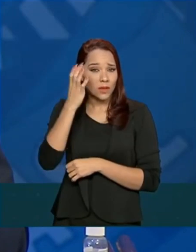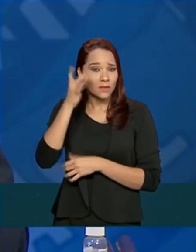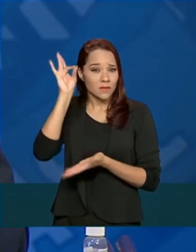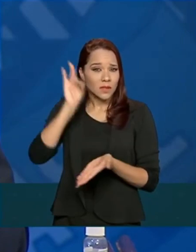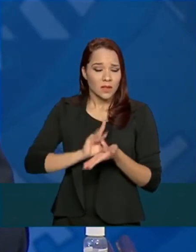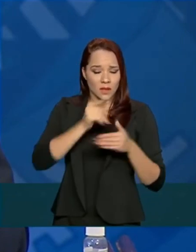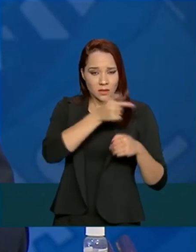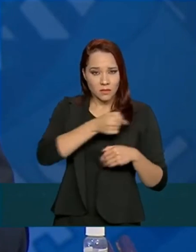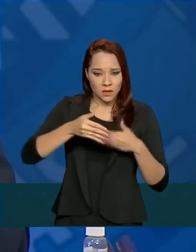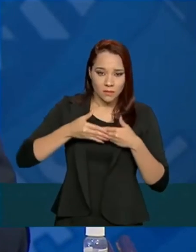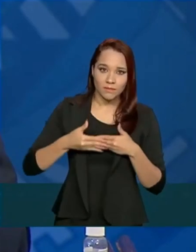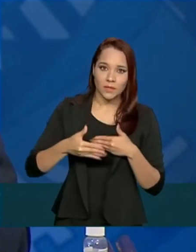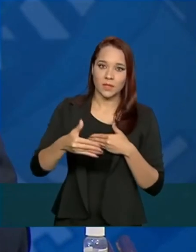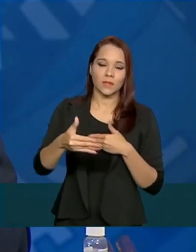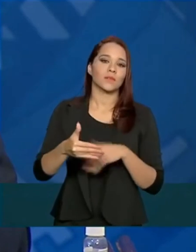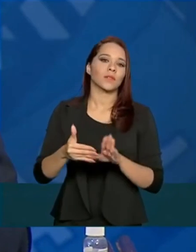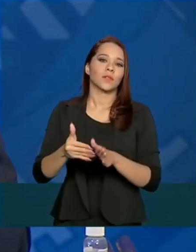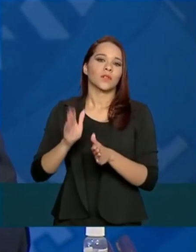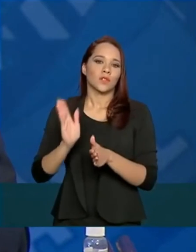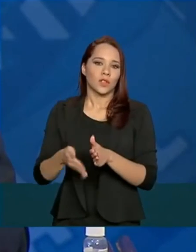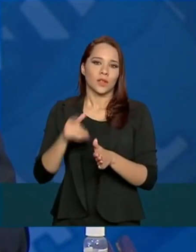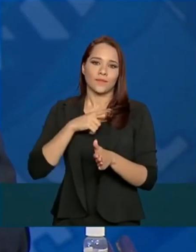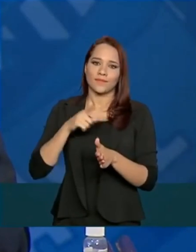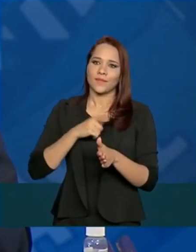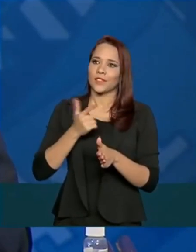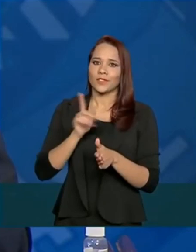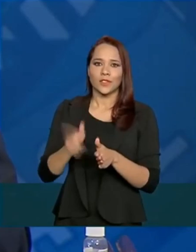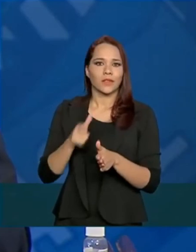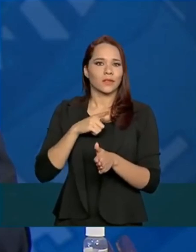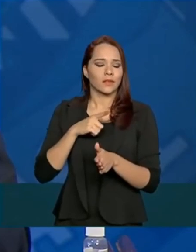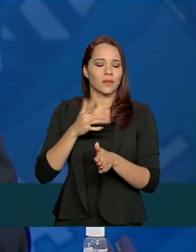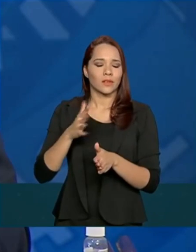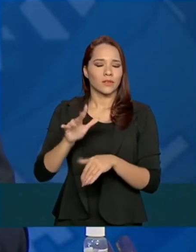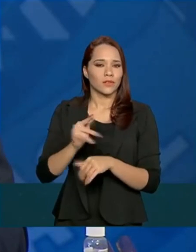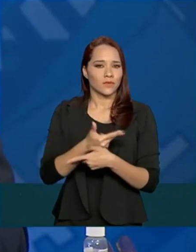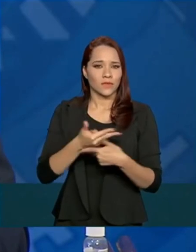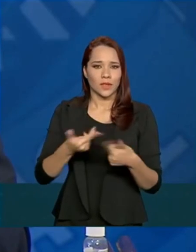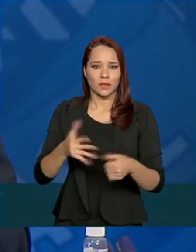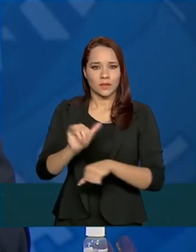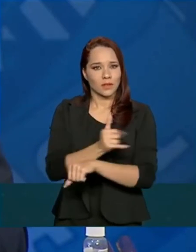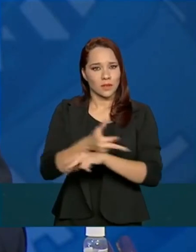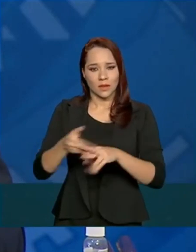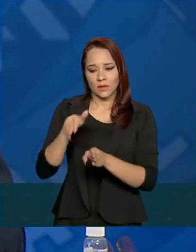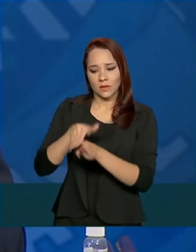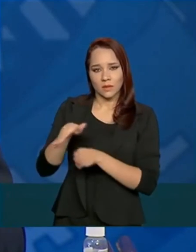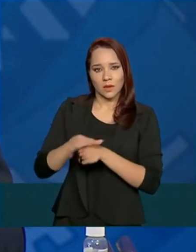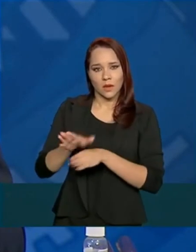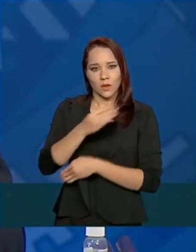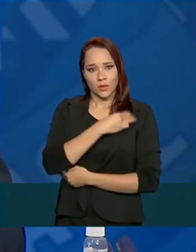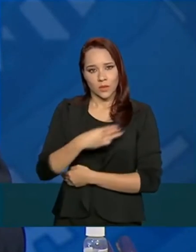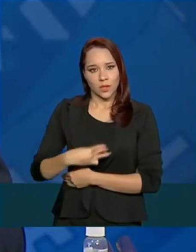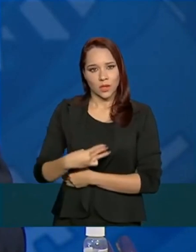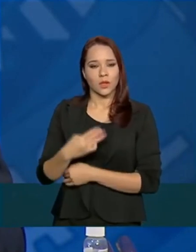nas próximas semanas. Já tomamos várias medidas, né, sob a orientação do ministro Pazuello, para